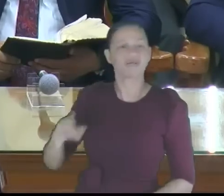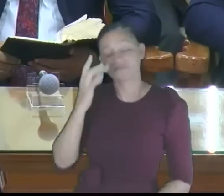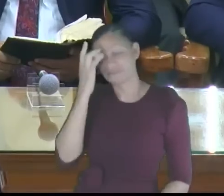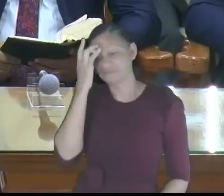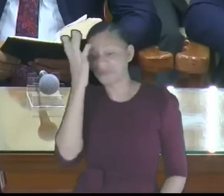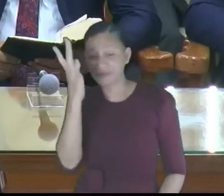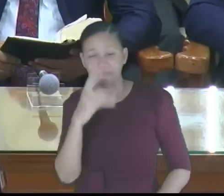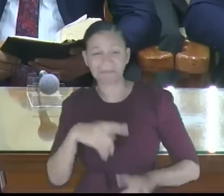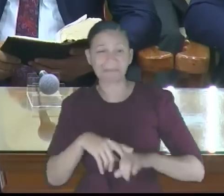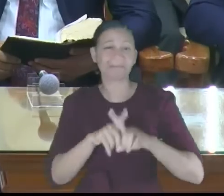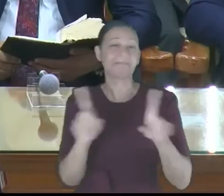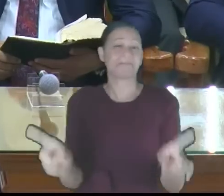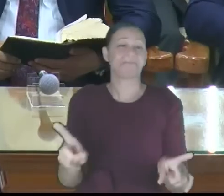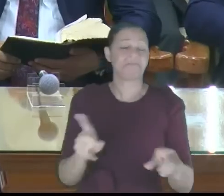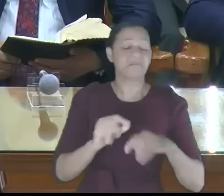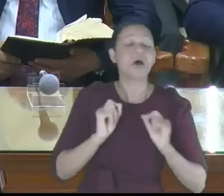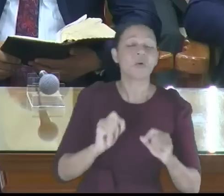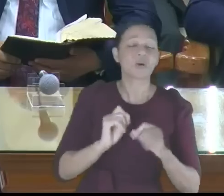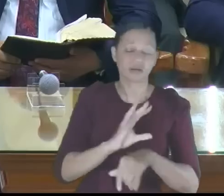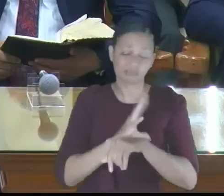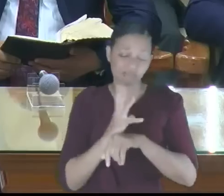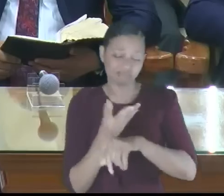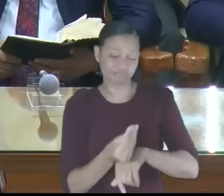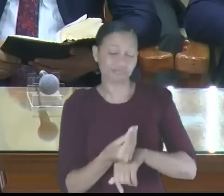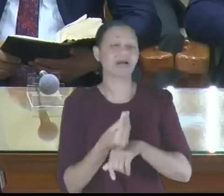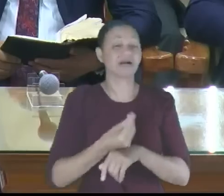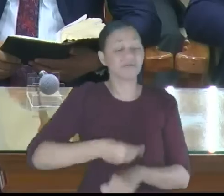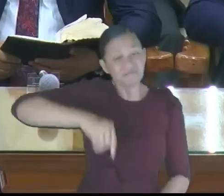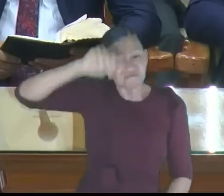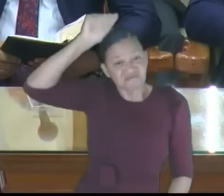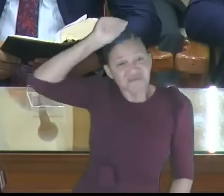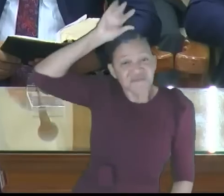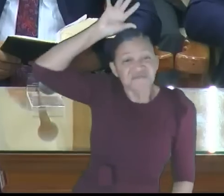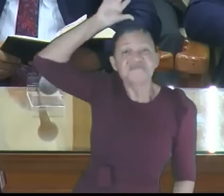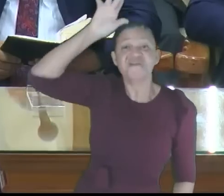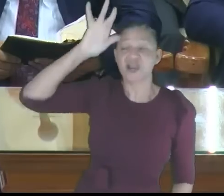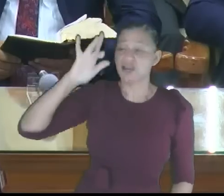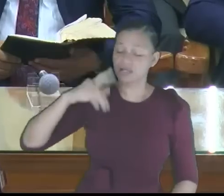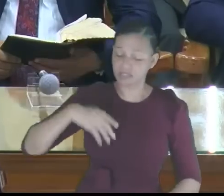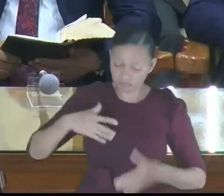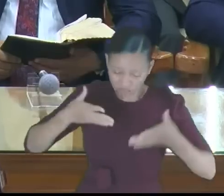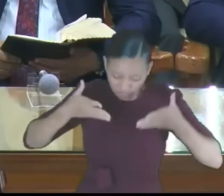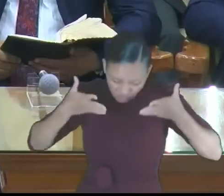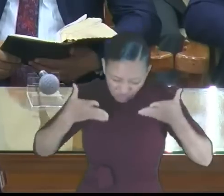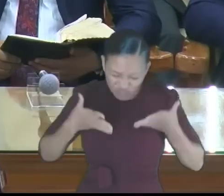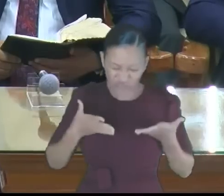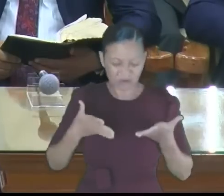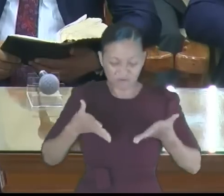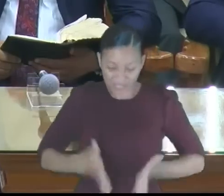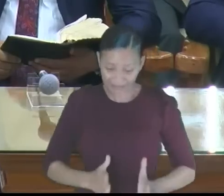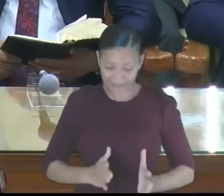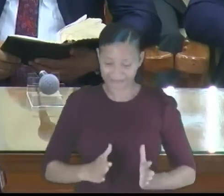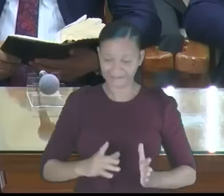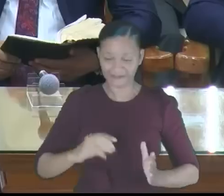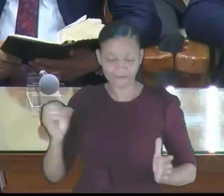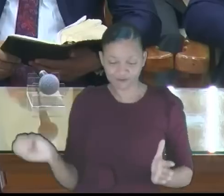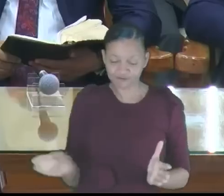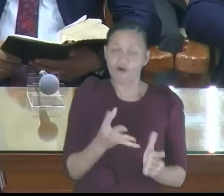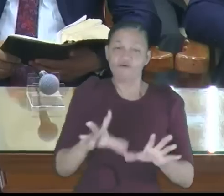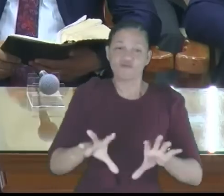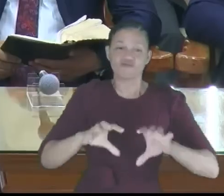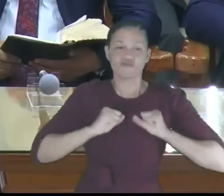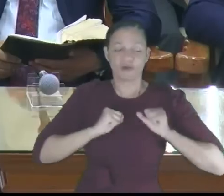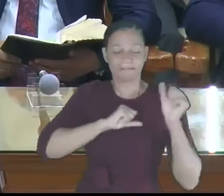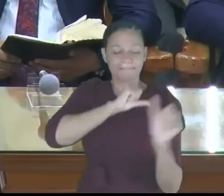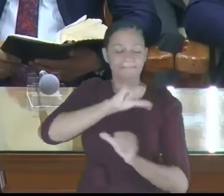uma igreja viva, uma igreja nascida de novo, uma igreja nascida do Espírito, irmão, é com dores.